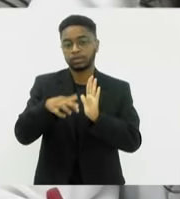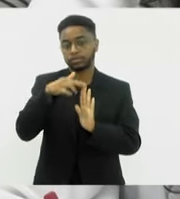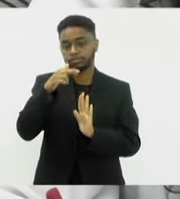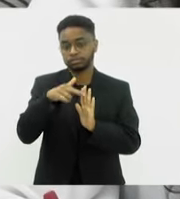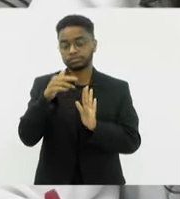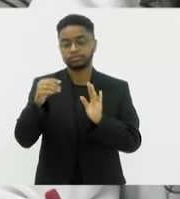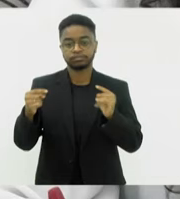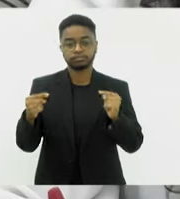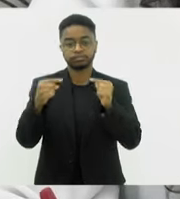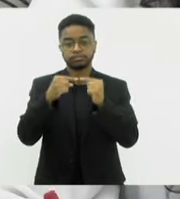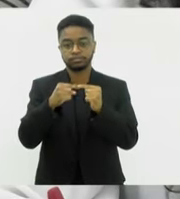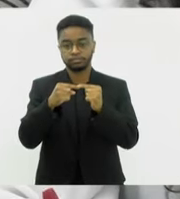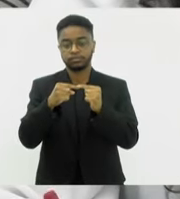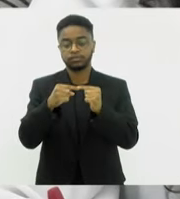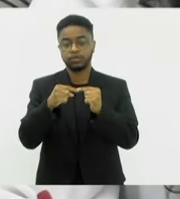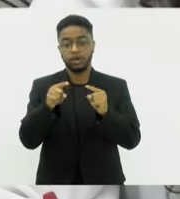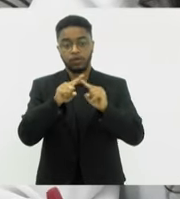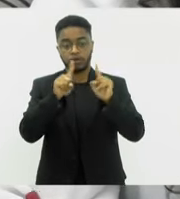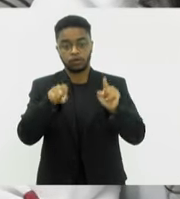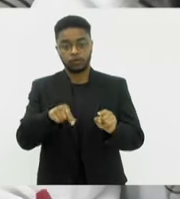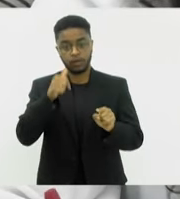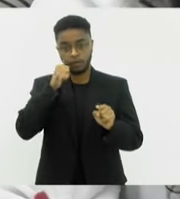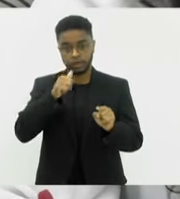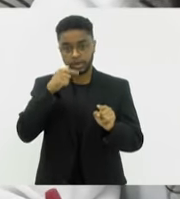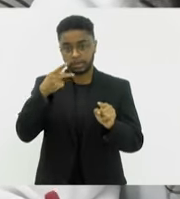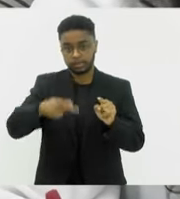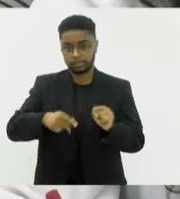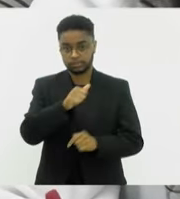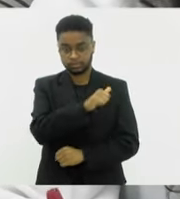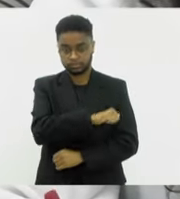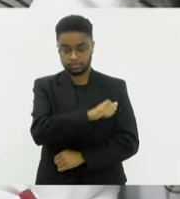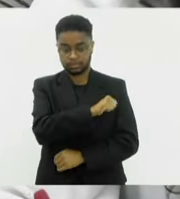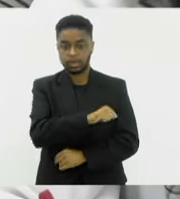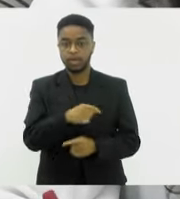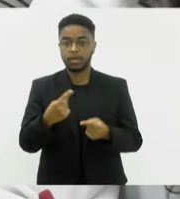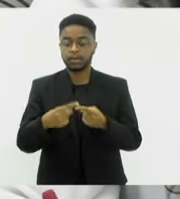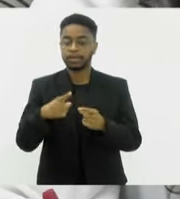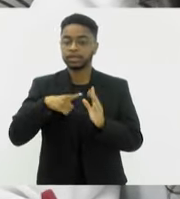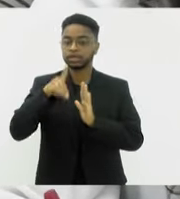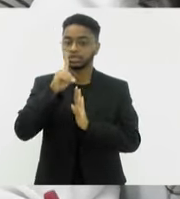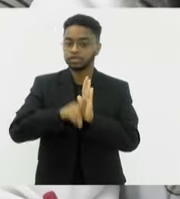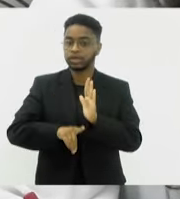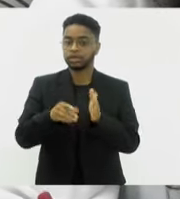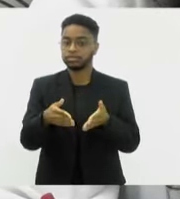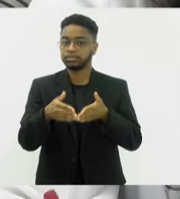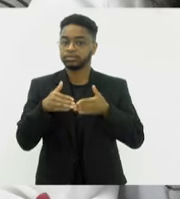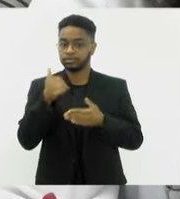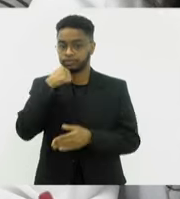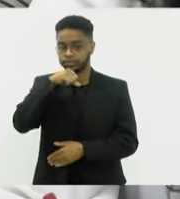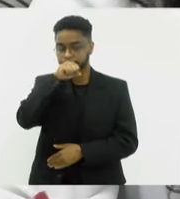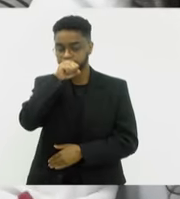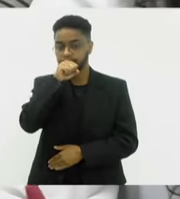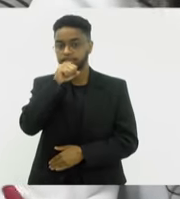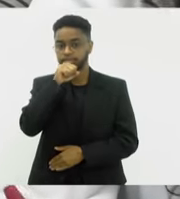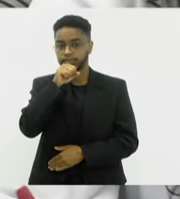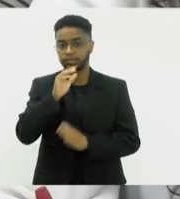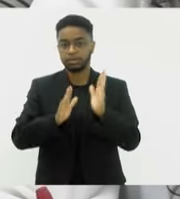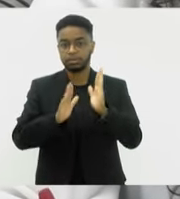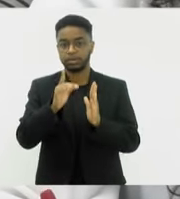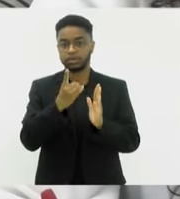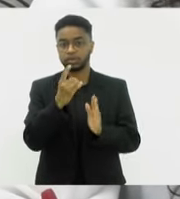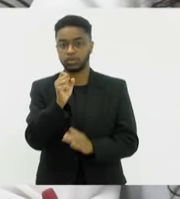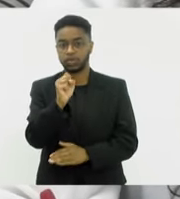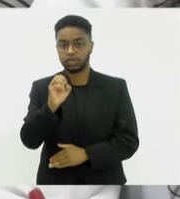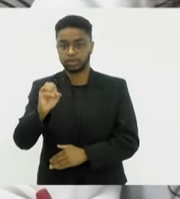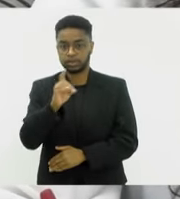vai de acordo com as servidoras públicas do Estado do Rio de Janeiro, que têm direito a uma licença maternidade de 180